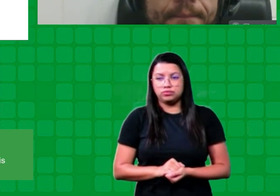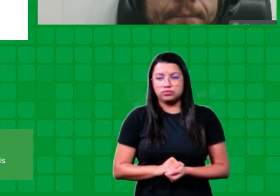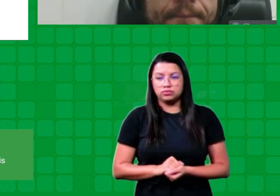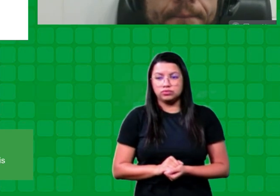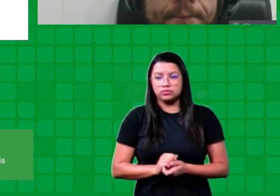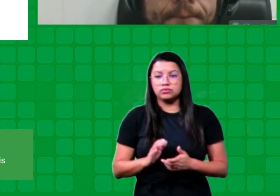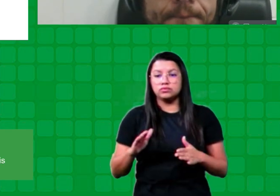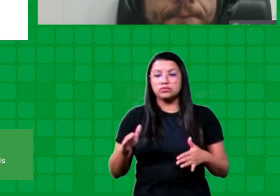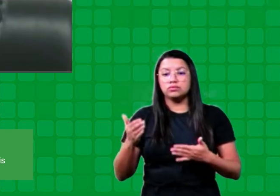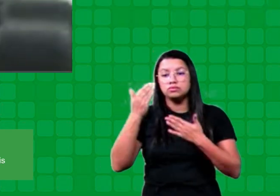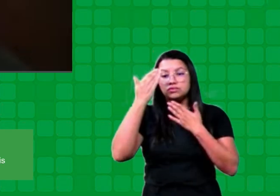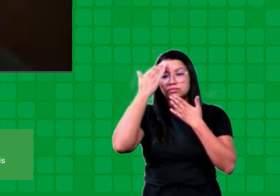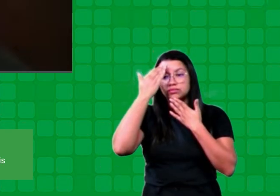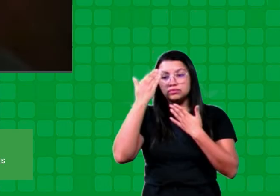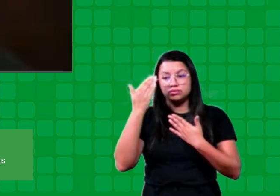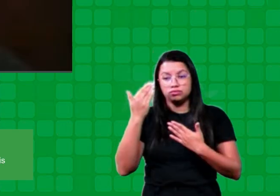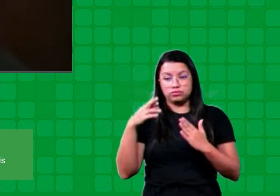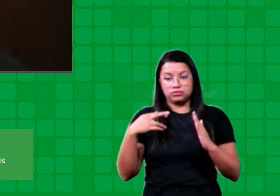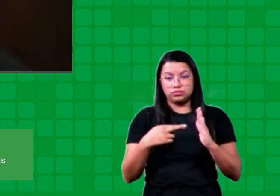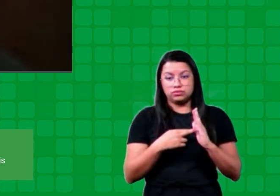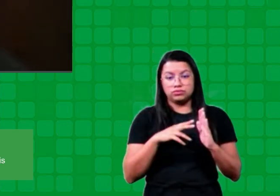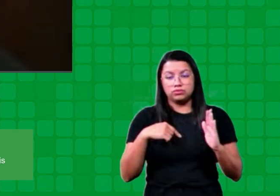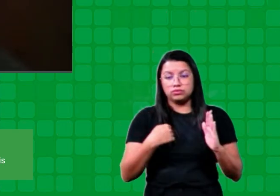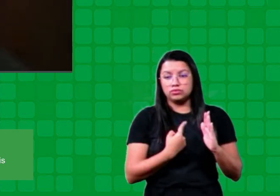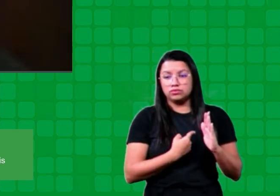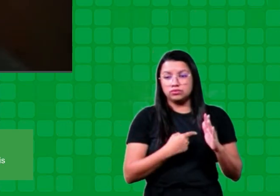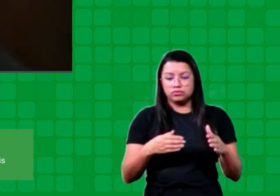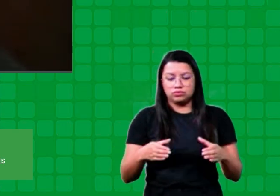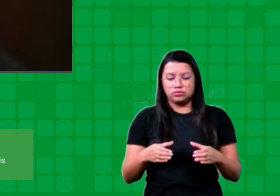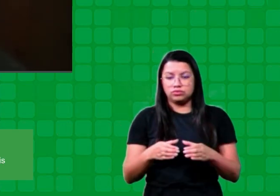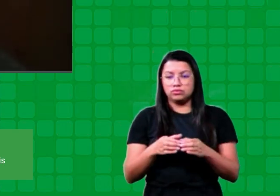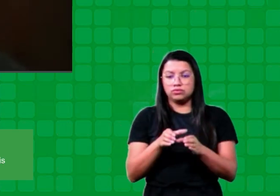Então, agradecemos a relatoria do nosso conselheiro Paulo. Muito obrigado, Paulo.